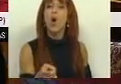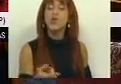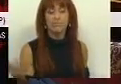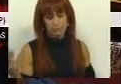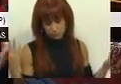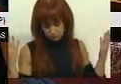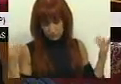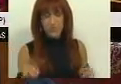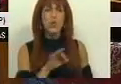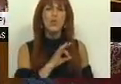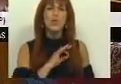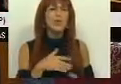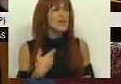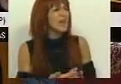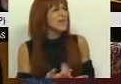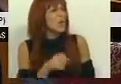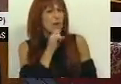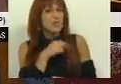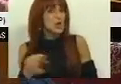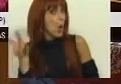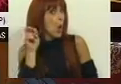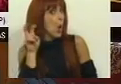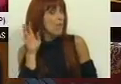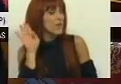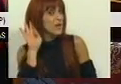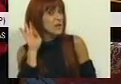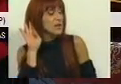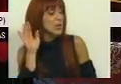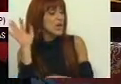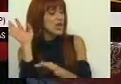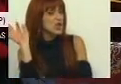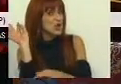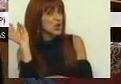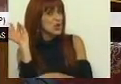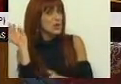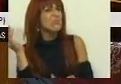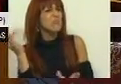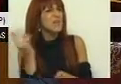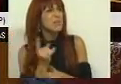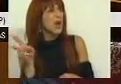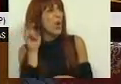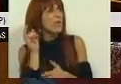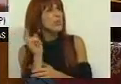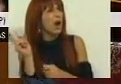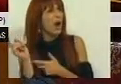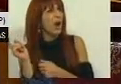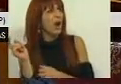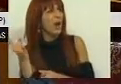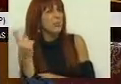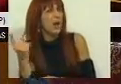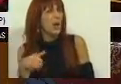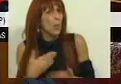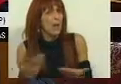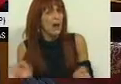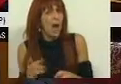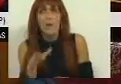e de facto os Srs. deixaram a hipótese de ouvir as juntas de freguesia, mas para que é que as ouviram? Se não serve de